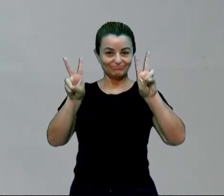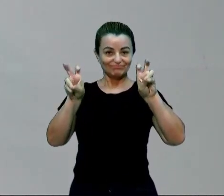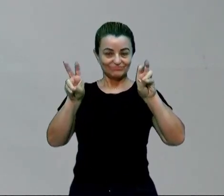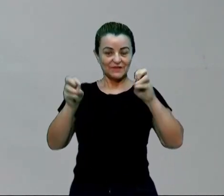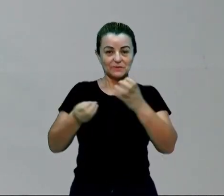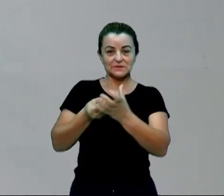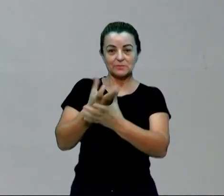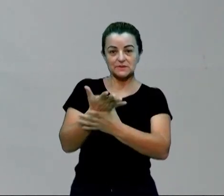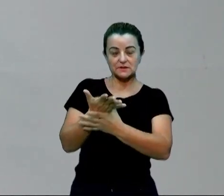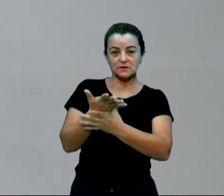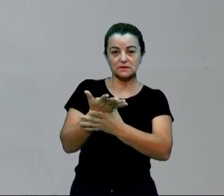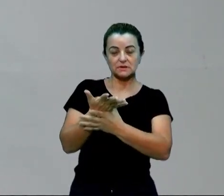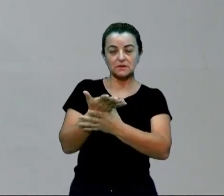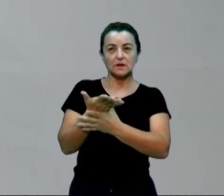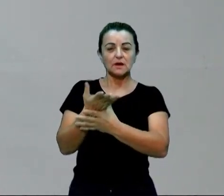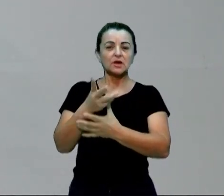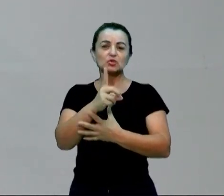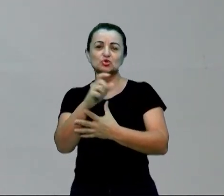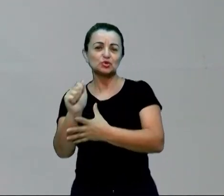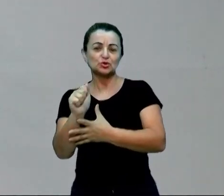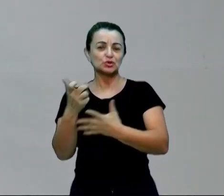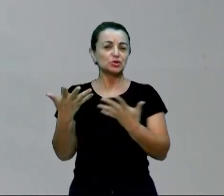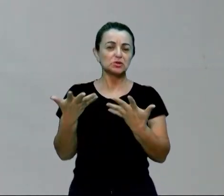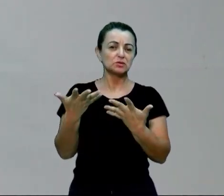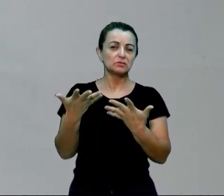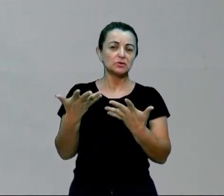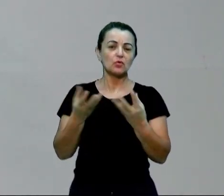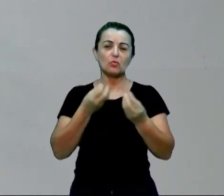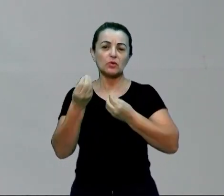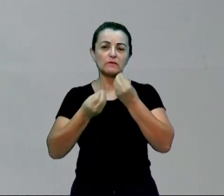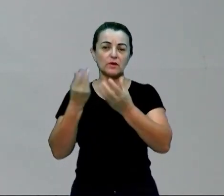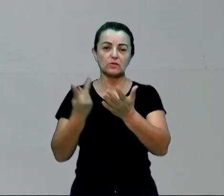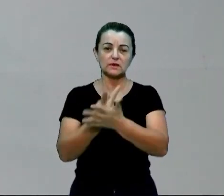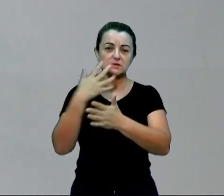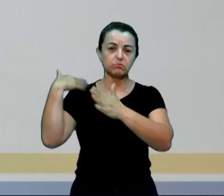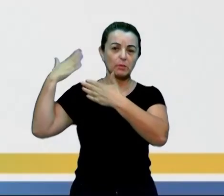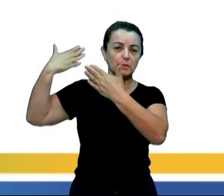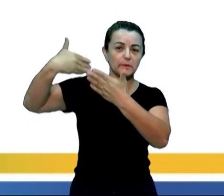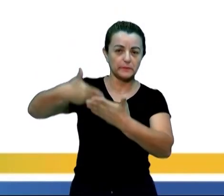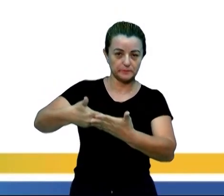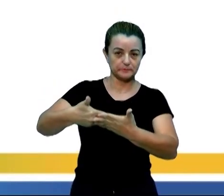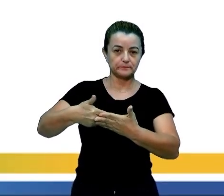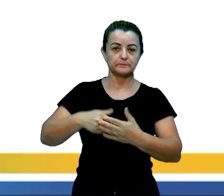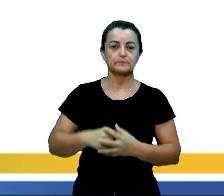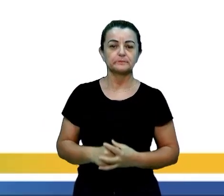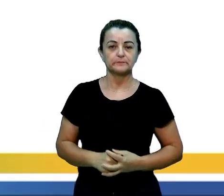qual época, como tudo isso funciona e funcionou ao longo dos tempos.